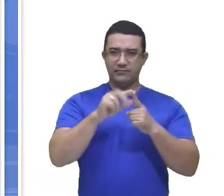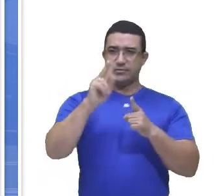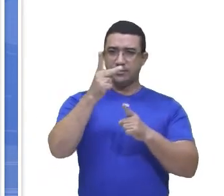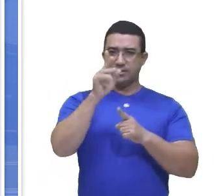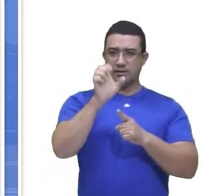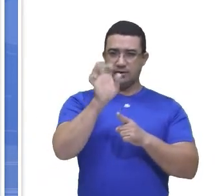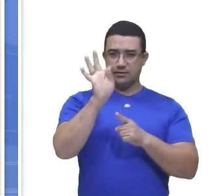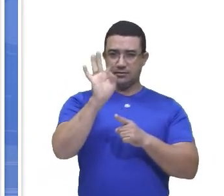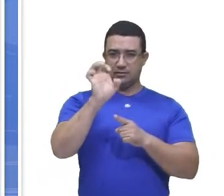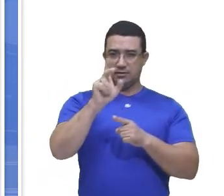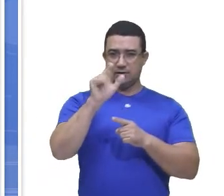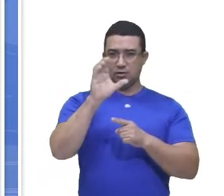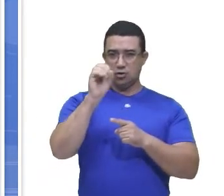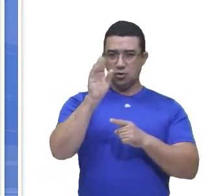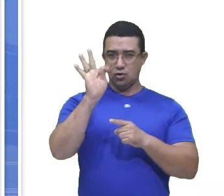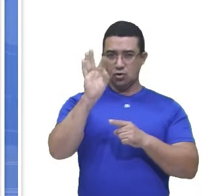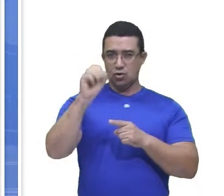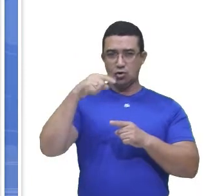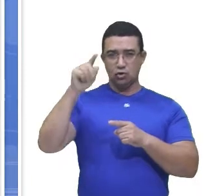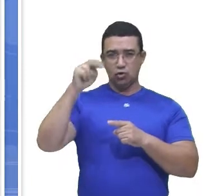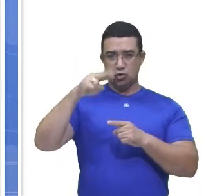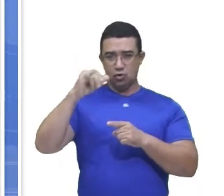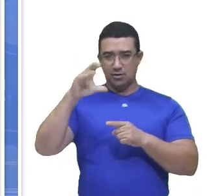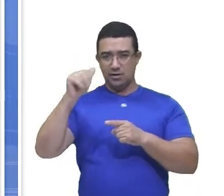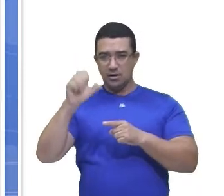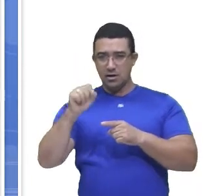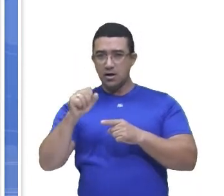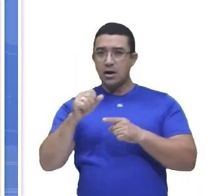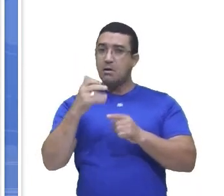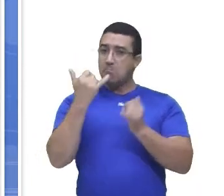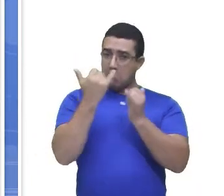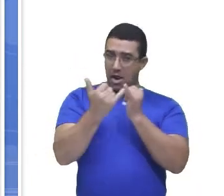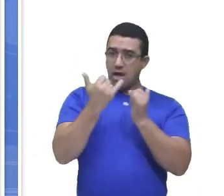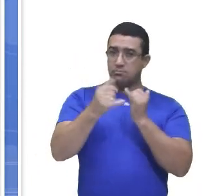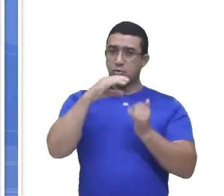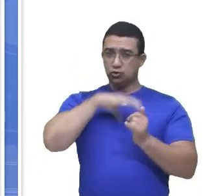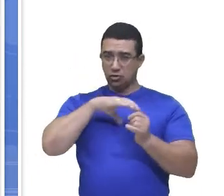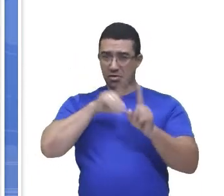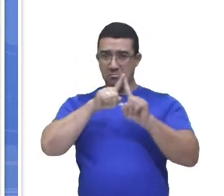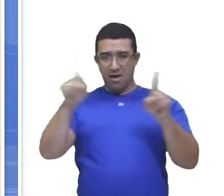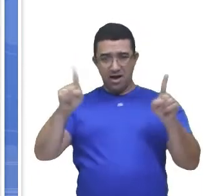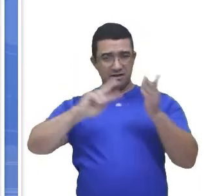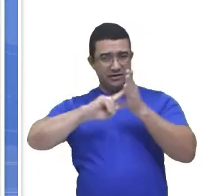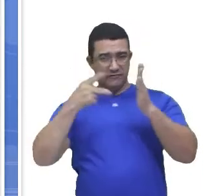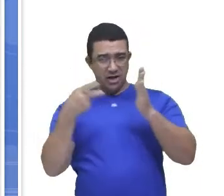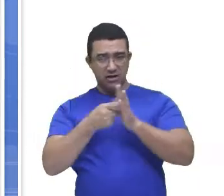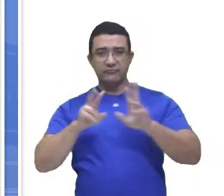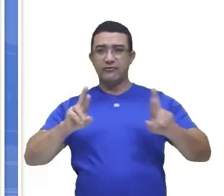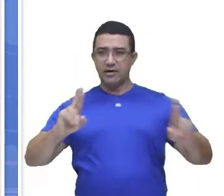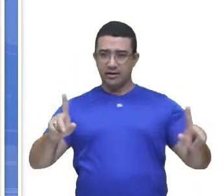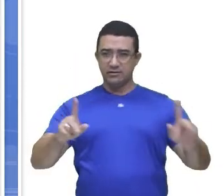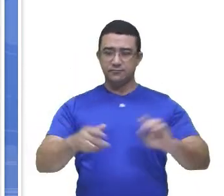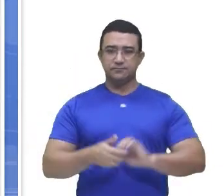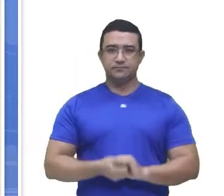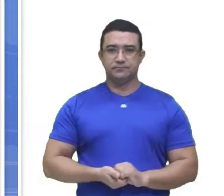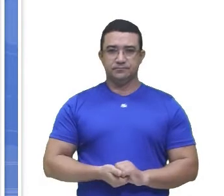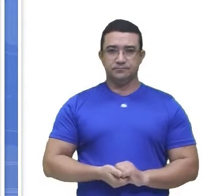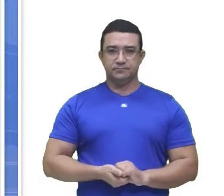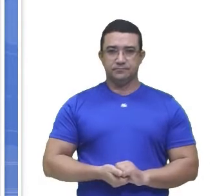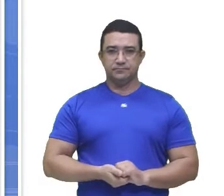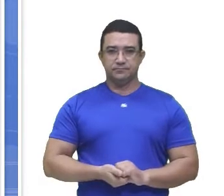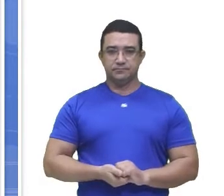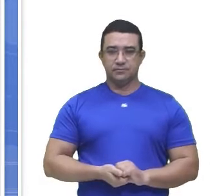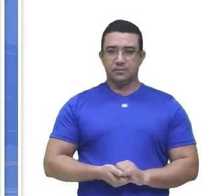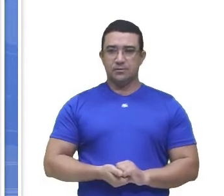Palavras heterotônicas são parecidas no português, mas com sentidos diferentes. Ou seja, em ambas as línguas,